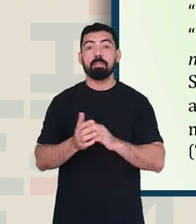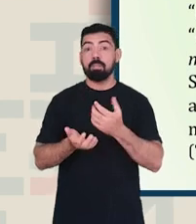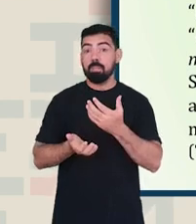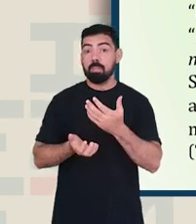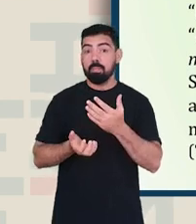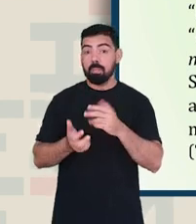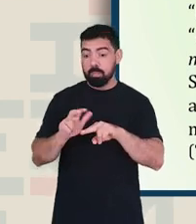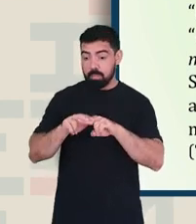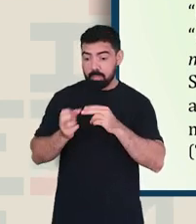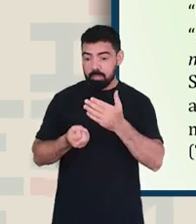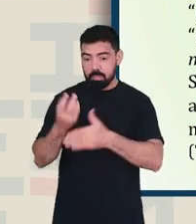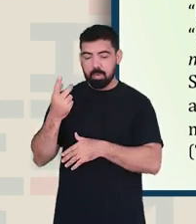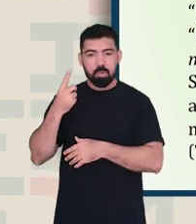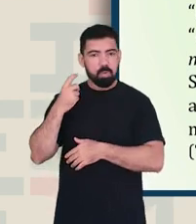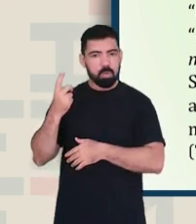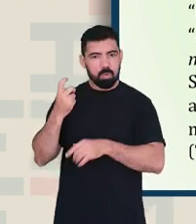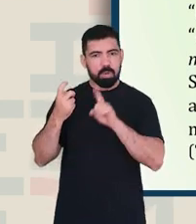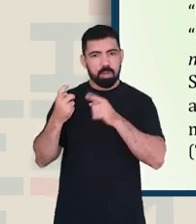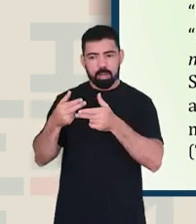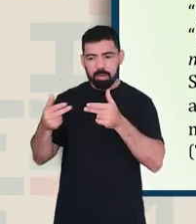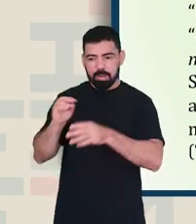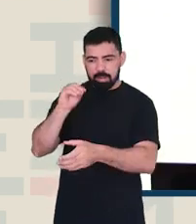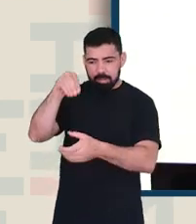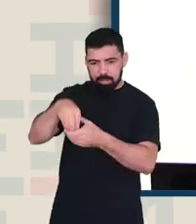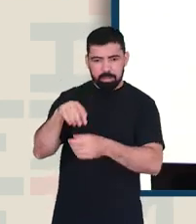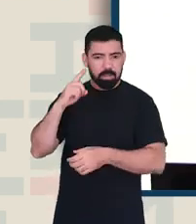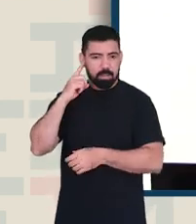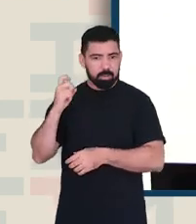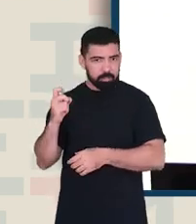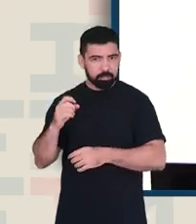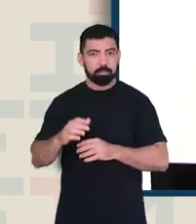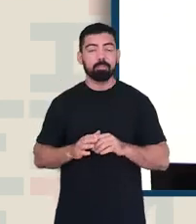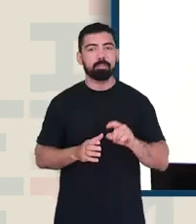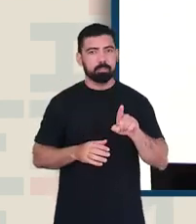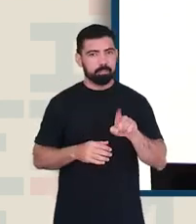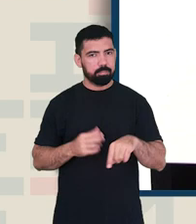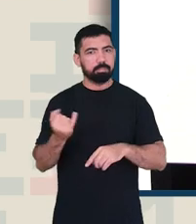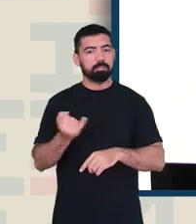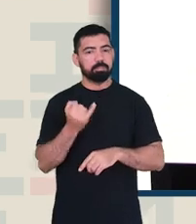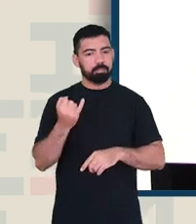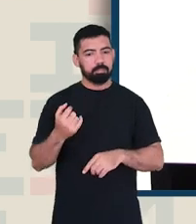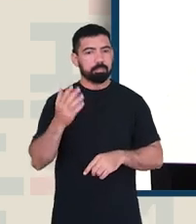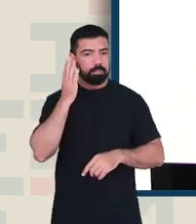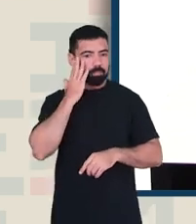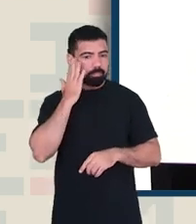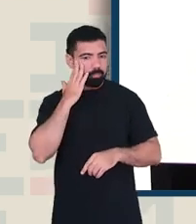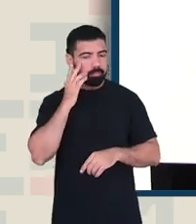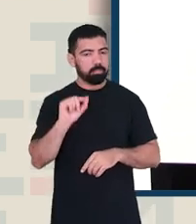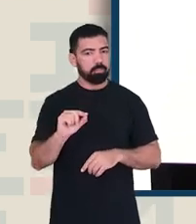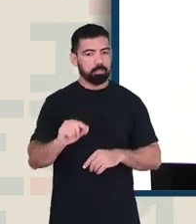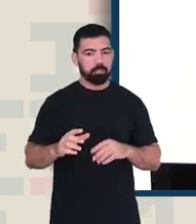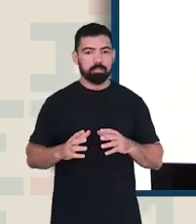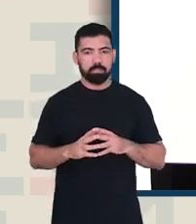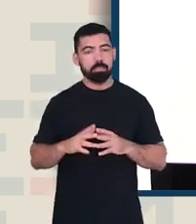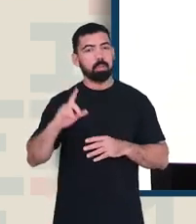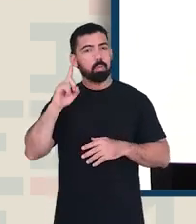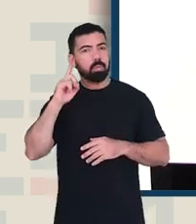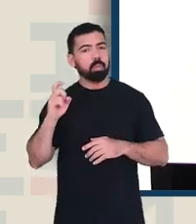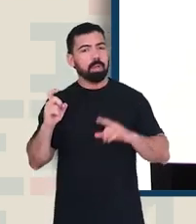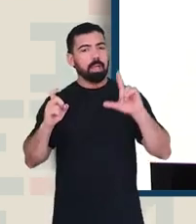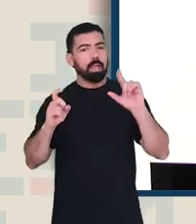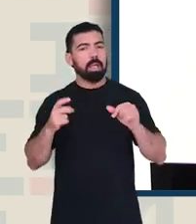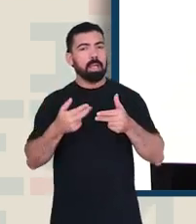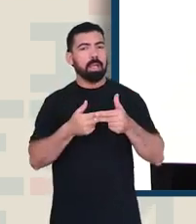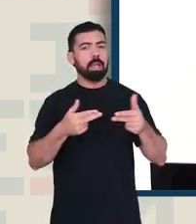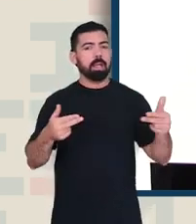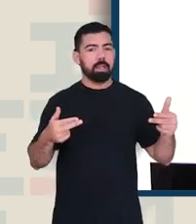a concepção do som como coisa em si. Isto vai ser importante, entender o som não como resultado de uma outra